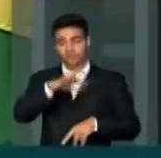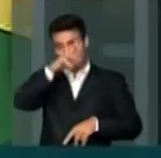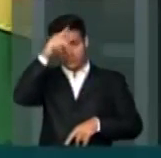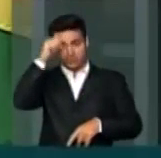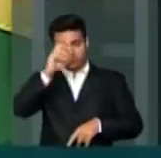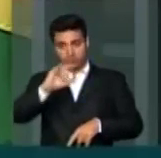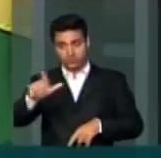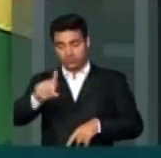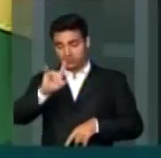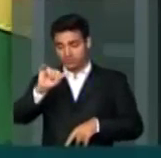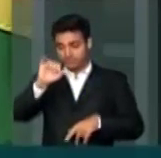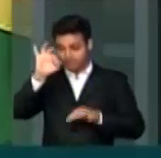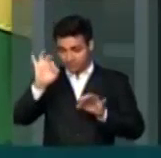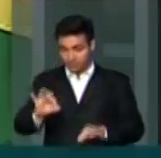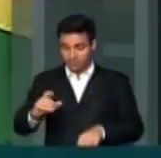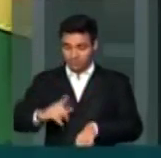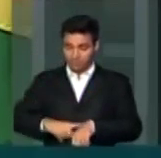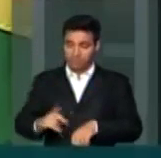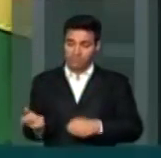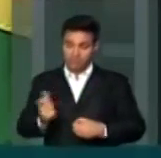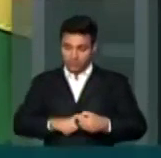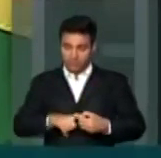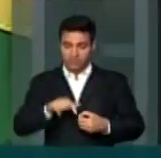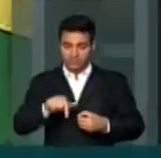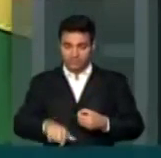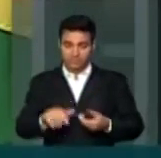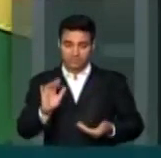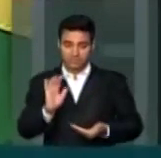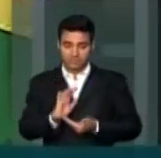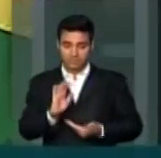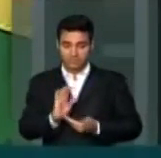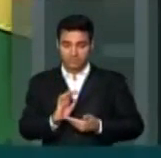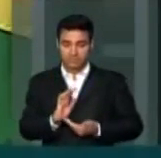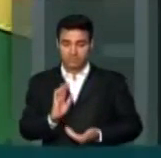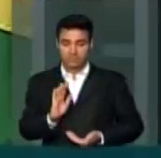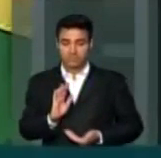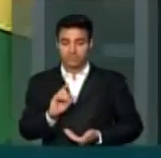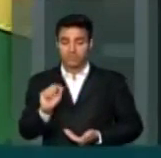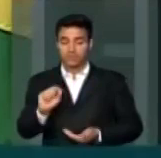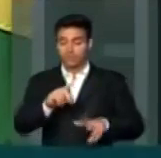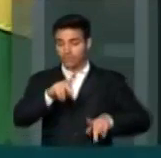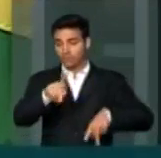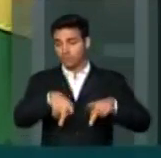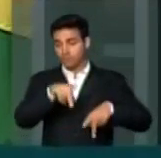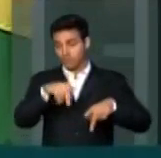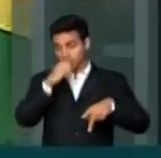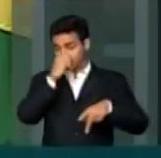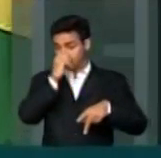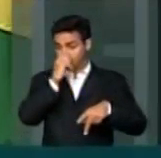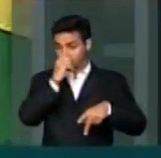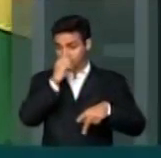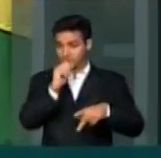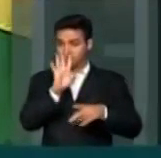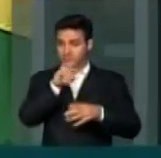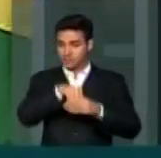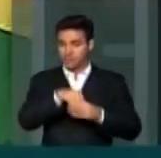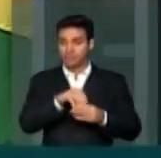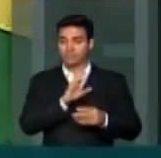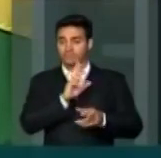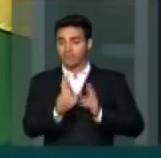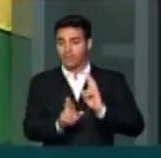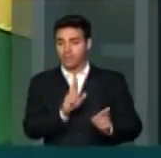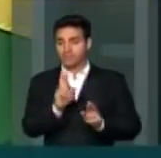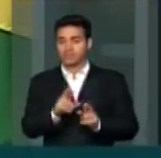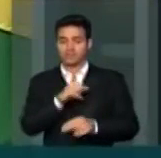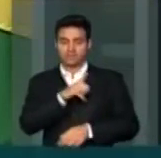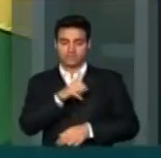hora e dia apropriados, retornarei à Câmara Federal, a esta casa, onde a nação se interpreta, se retempera e se